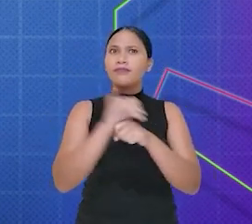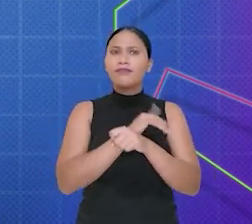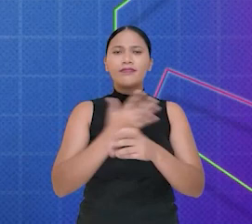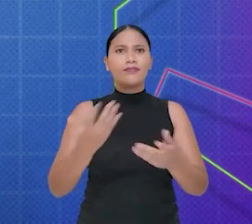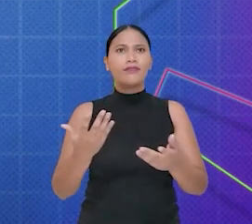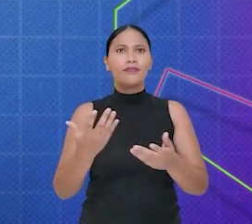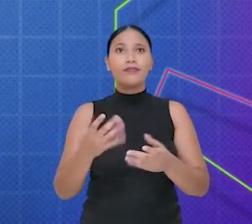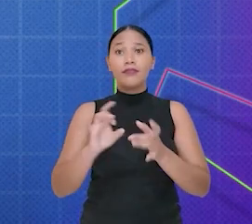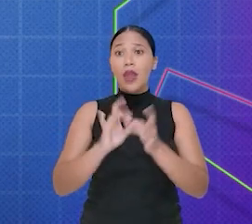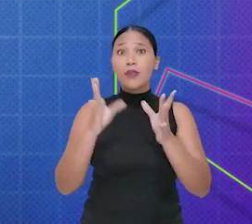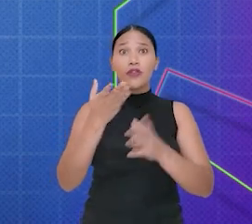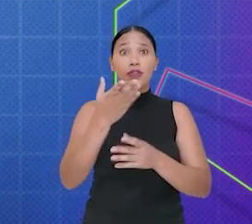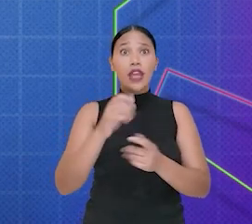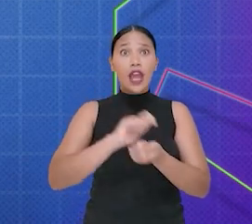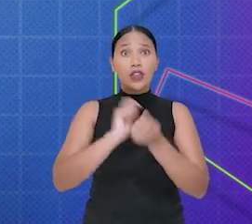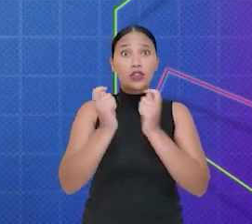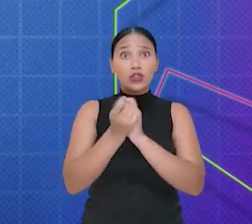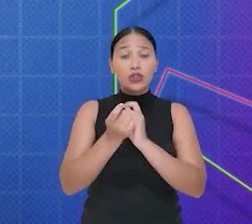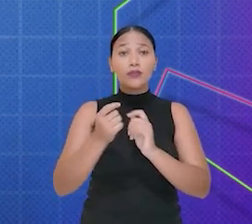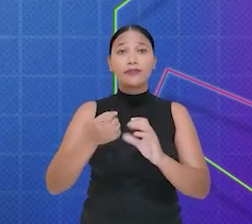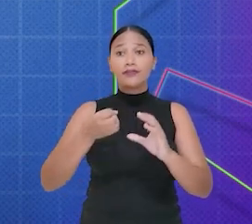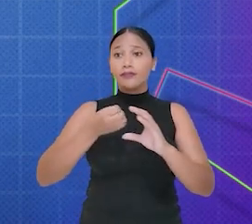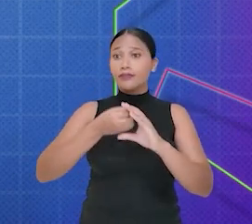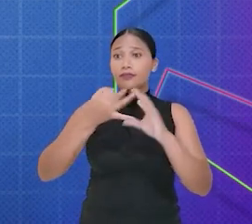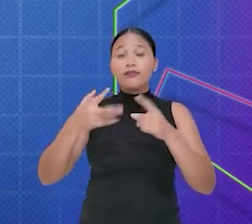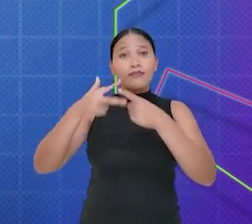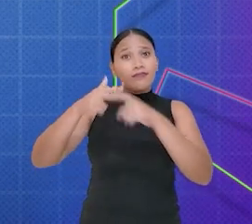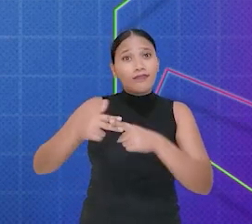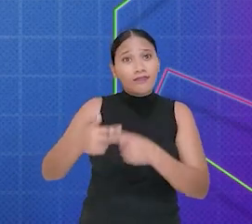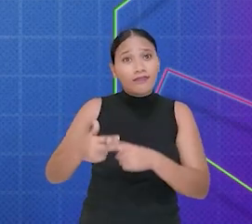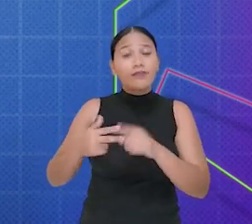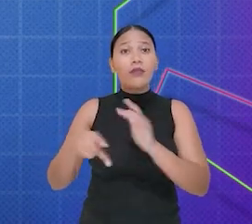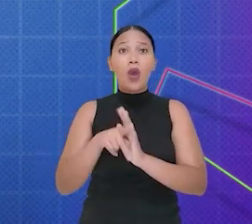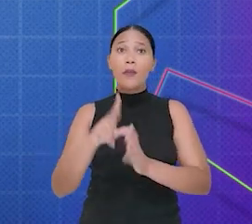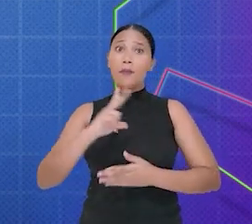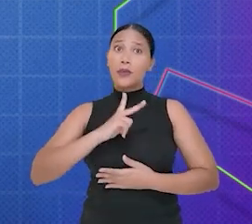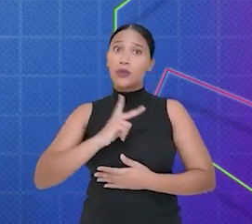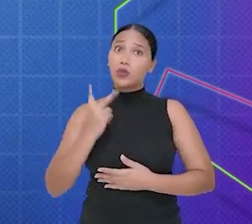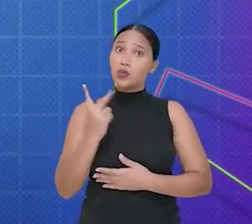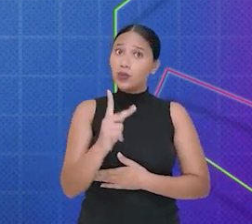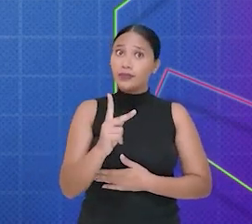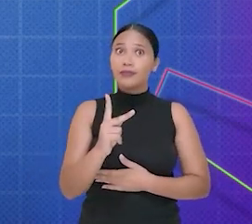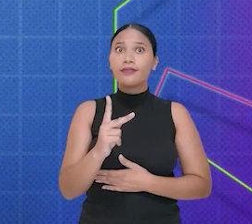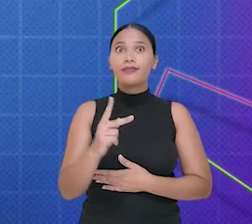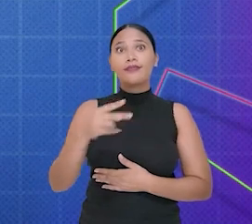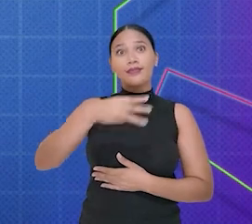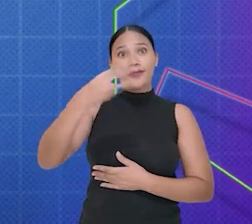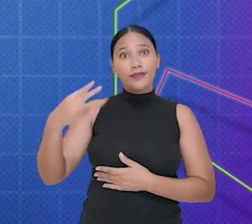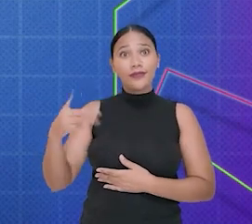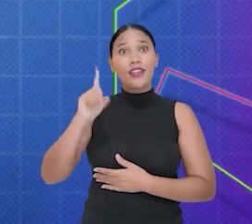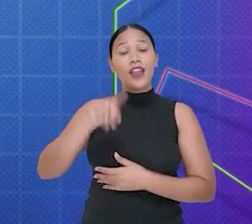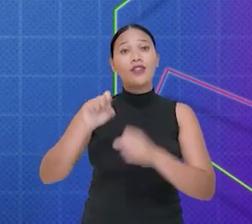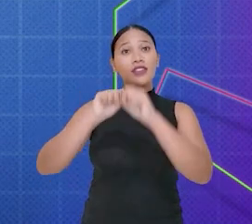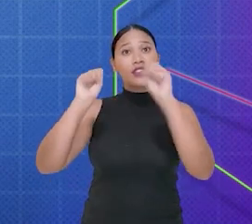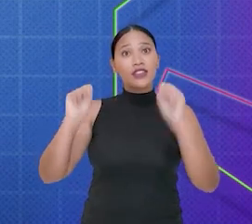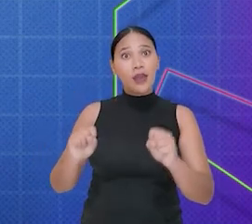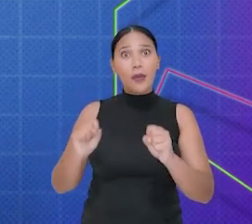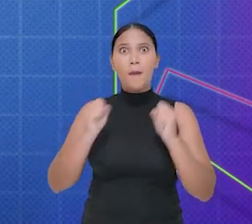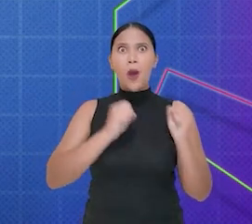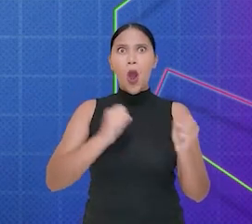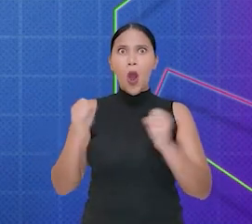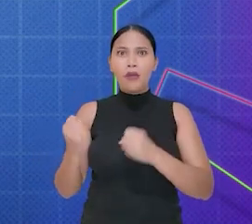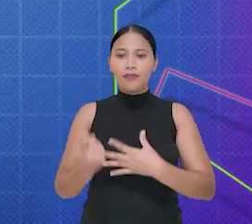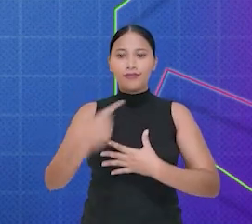para personalização, permitindo que você ajuste as configurações para atender às suas necessidades individuais. O Windows é um sistema